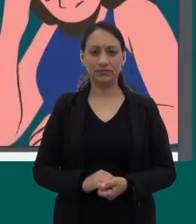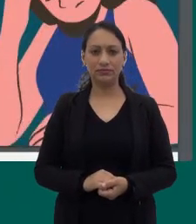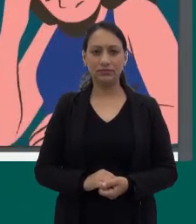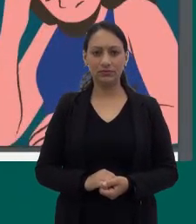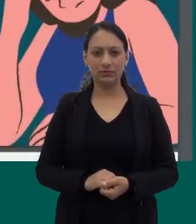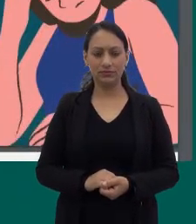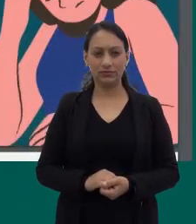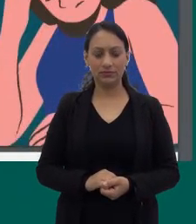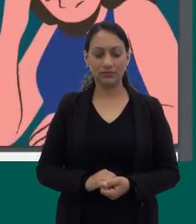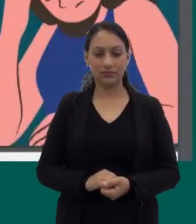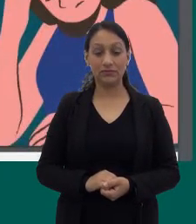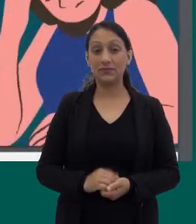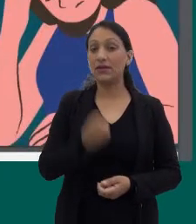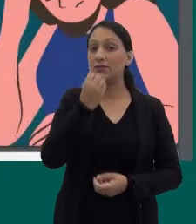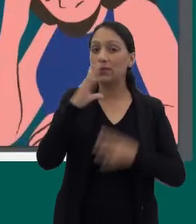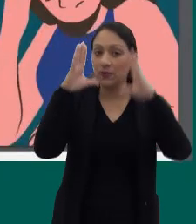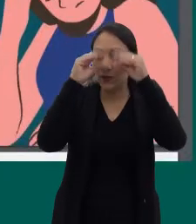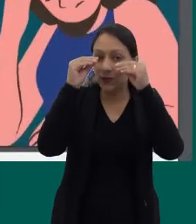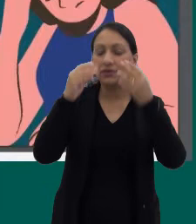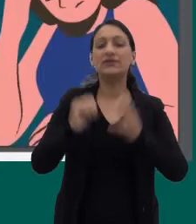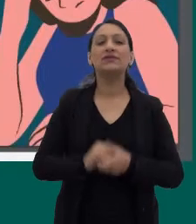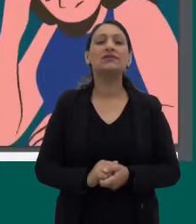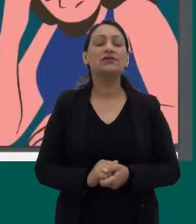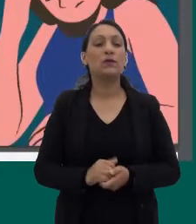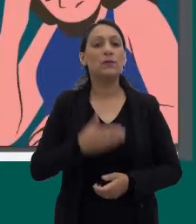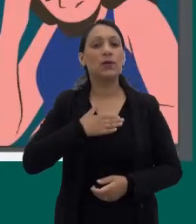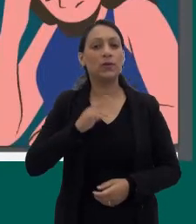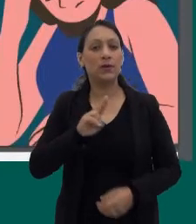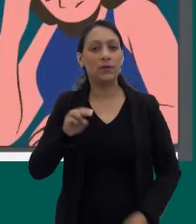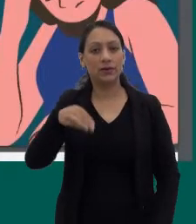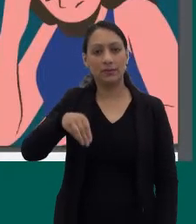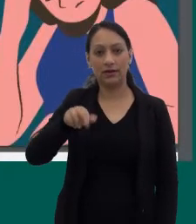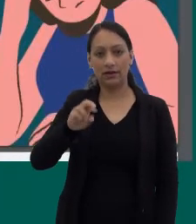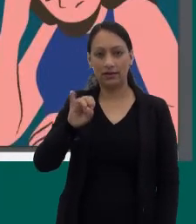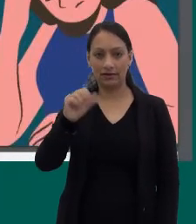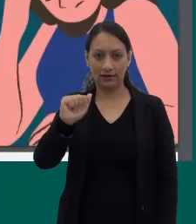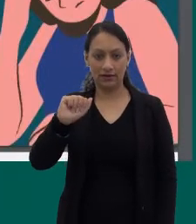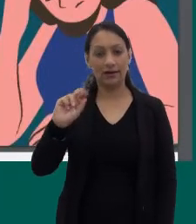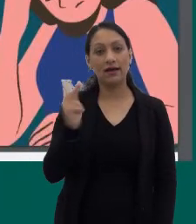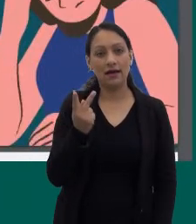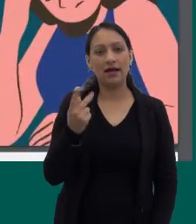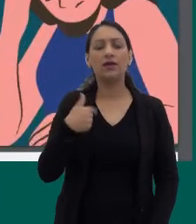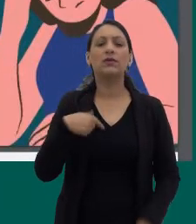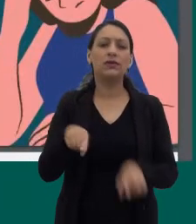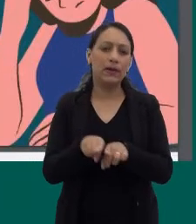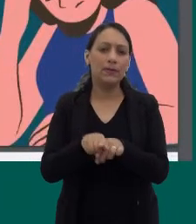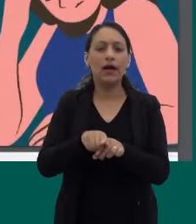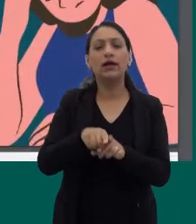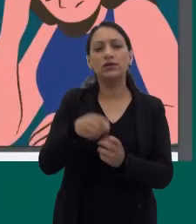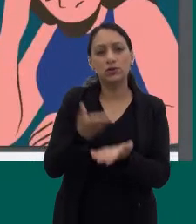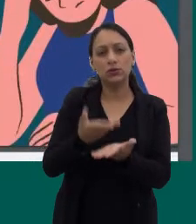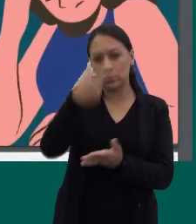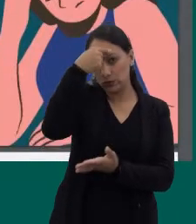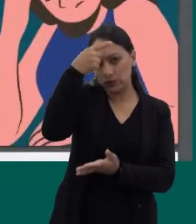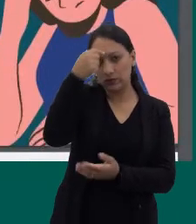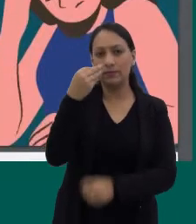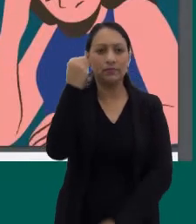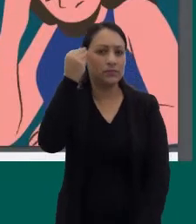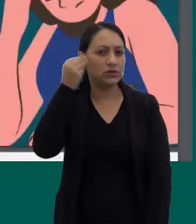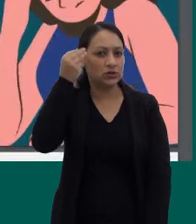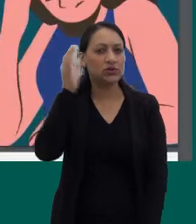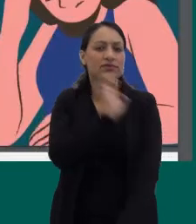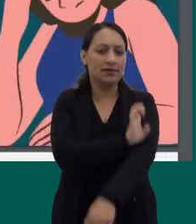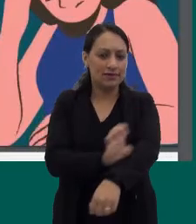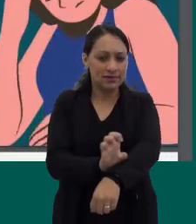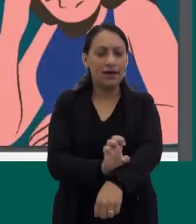Boa noite, pessoal. Oi, colegas. Meu nome é Maria. Eu também sou graduanda em Psicologia, sou estagiária em Psicologia Clínica aqui pelo